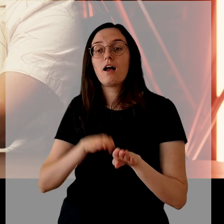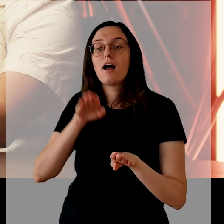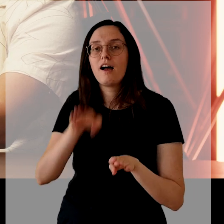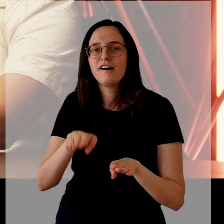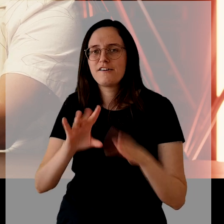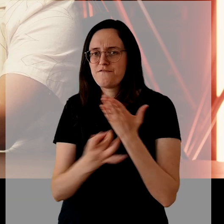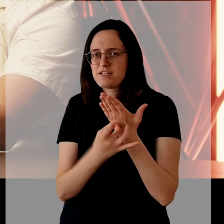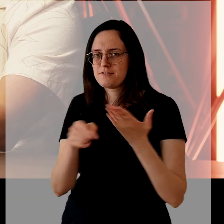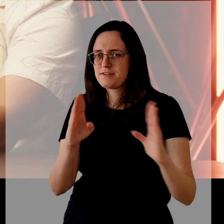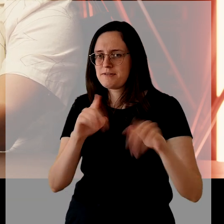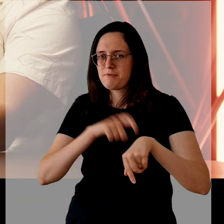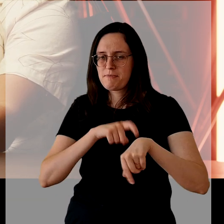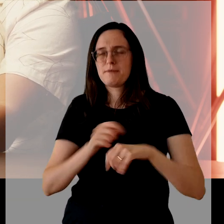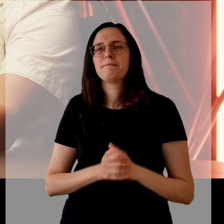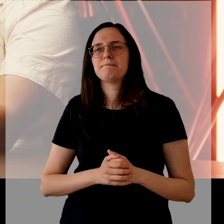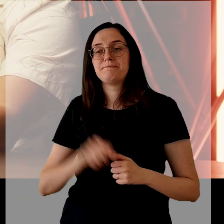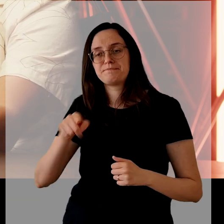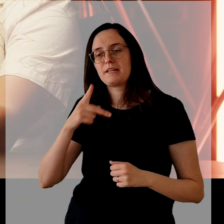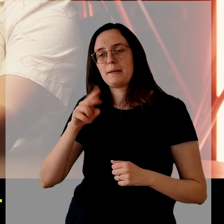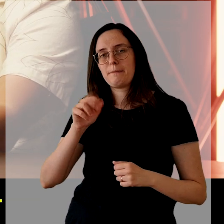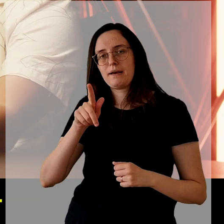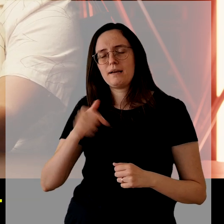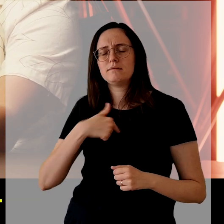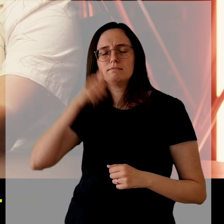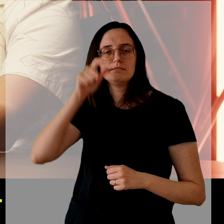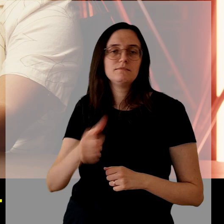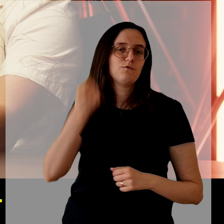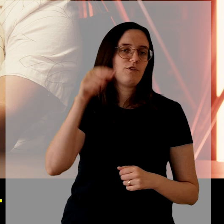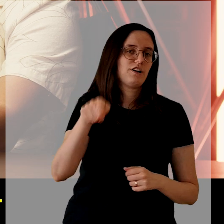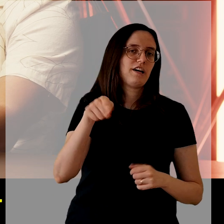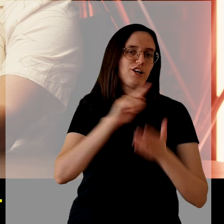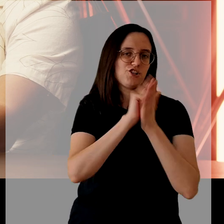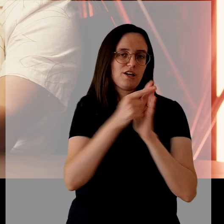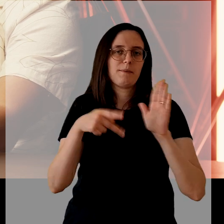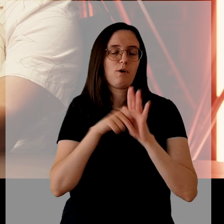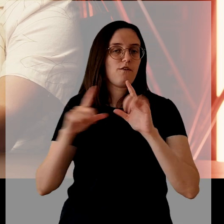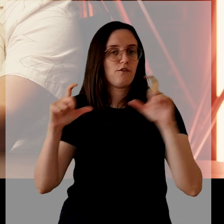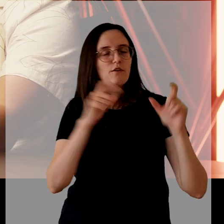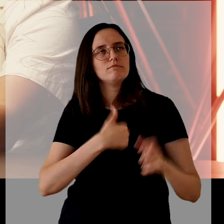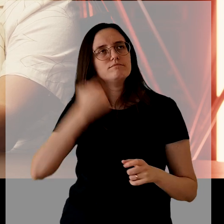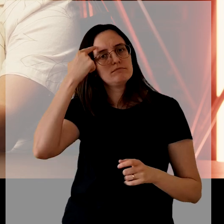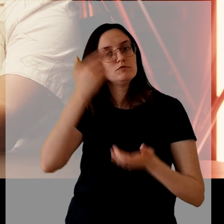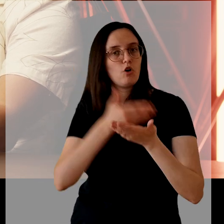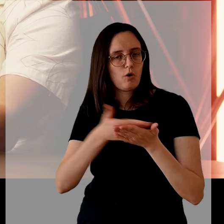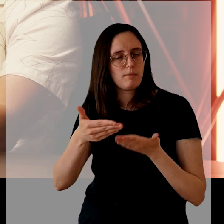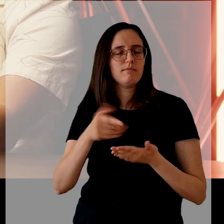na ficção nesse momento, assim, né? Em Praga eu me interessei muito por esse gênero assim, de fotografia, comecei a pensar muito nisso.